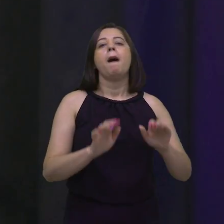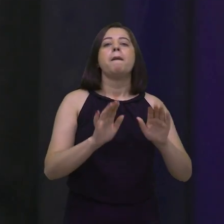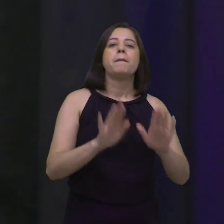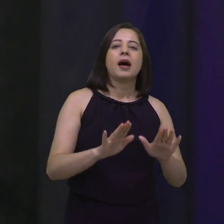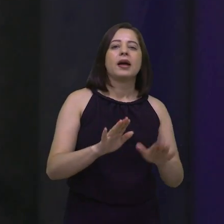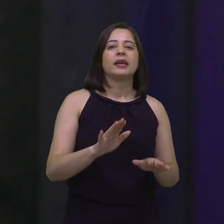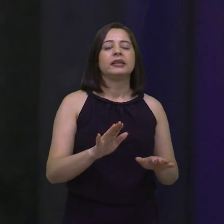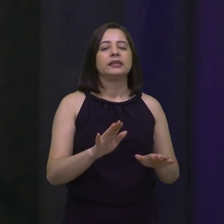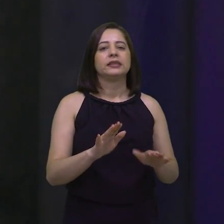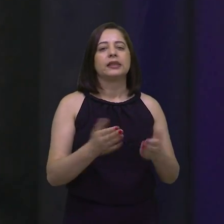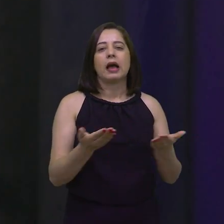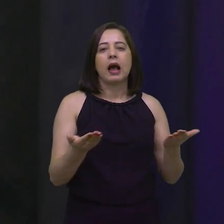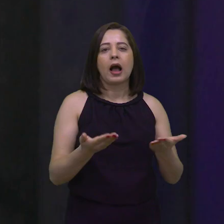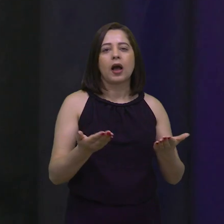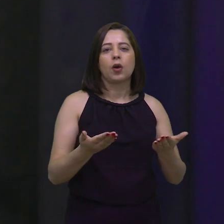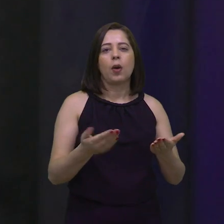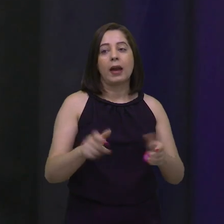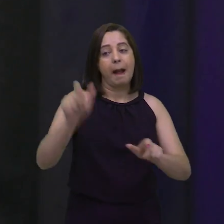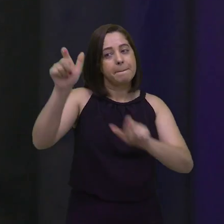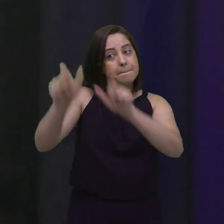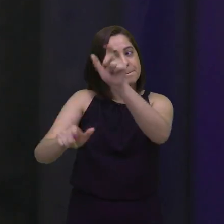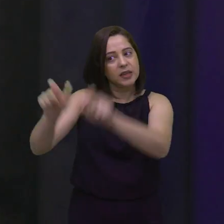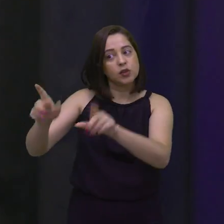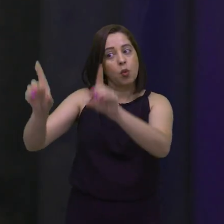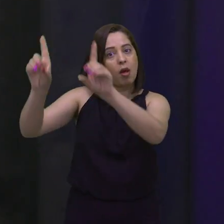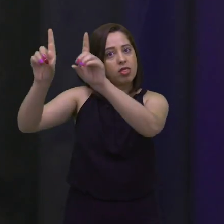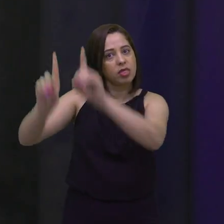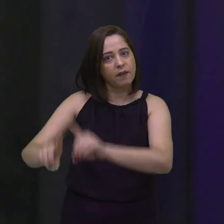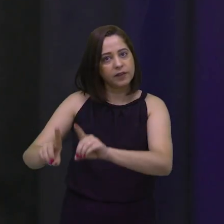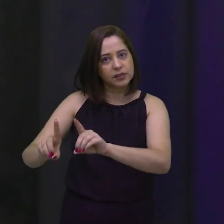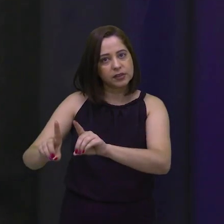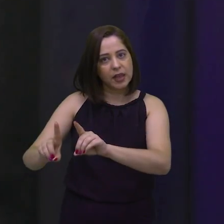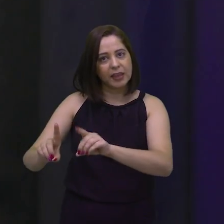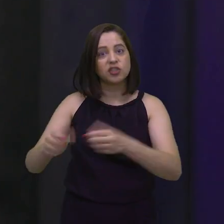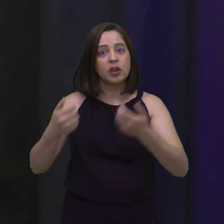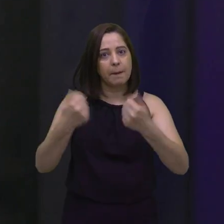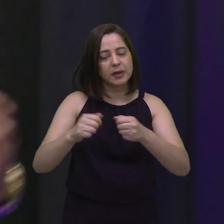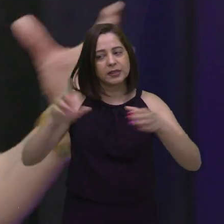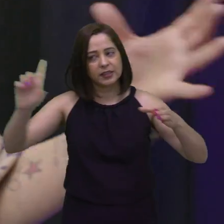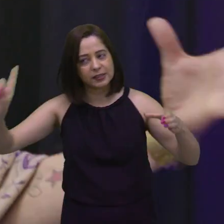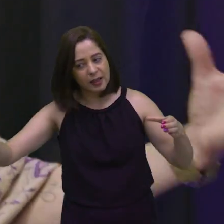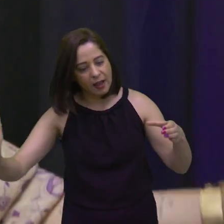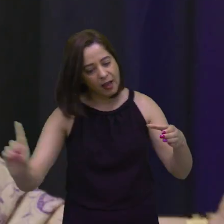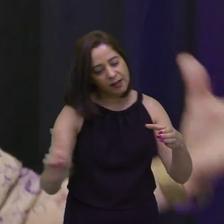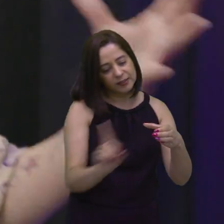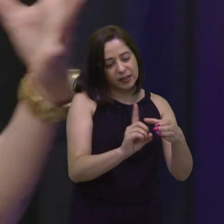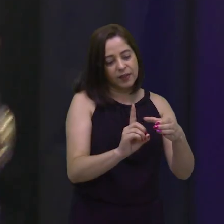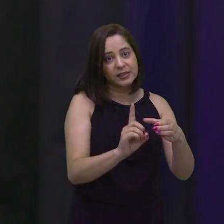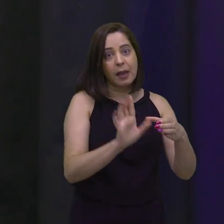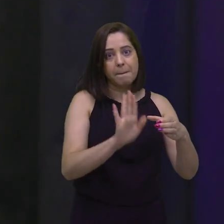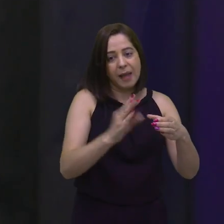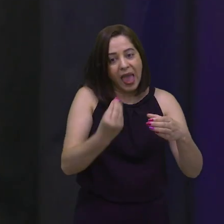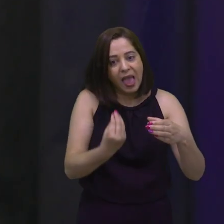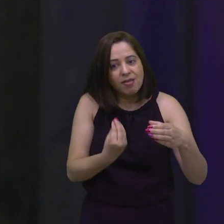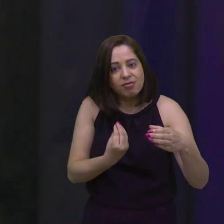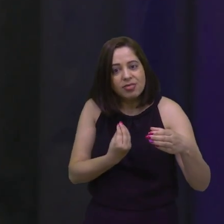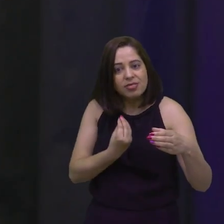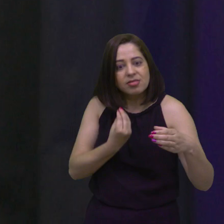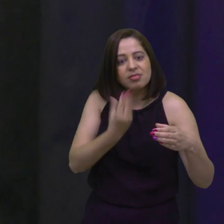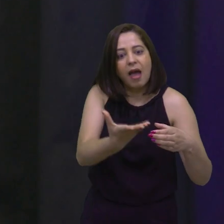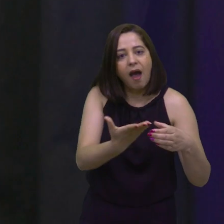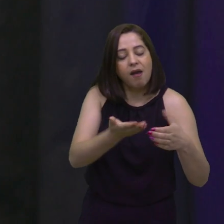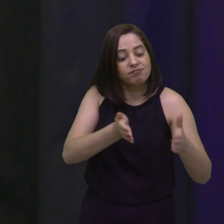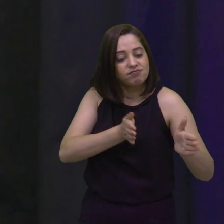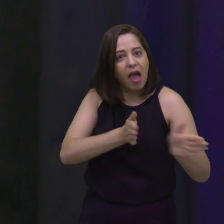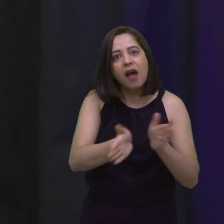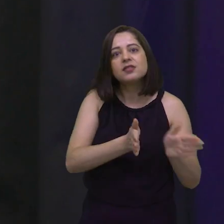acontece. Quando a gente fala exclusivamente sobre pessoas com deficiência, é trazer este fora para dentro e tornar